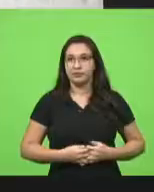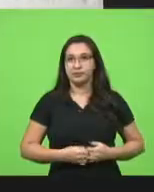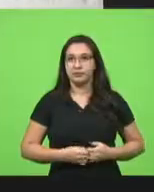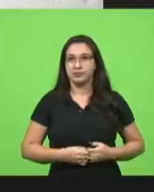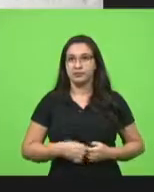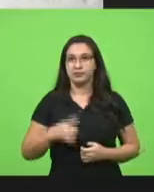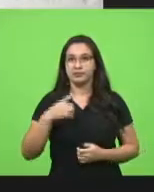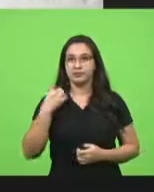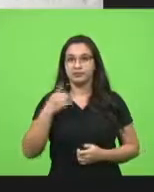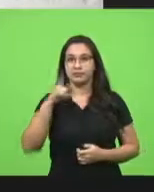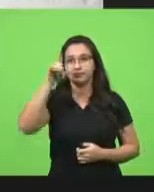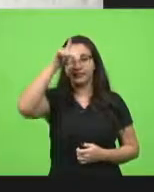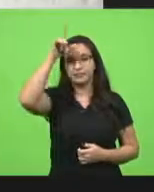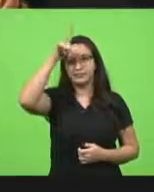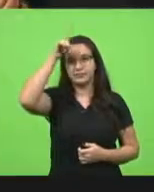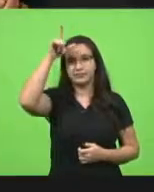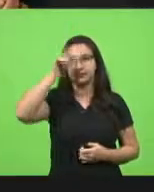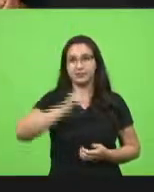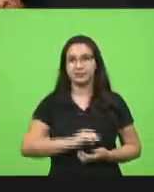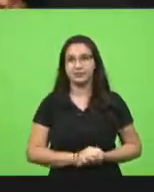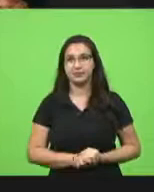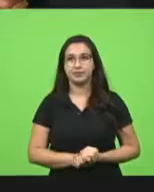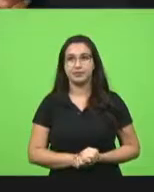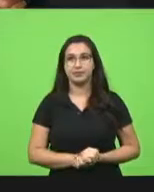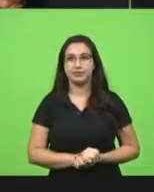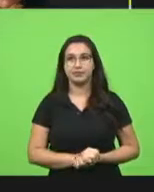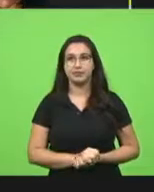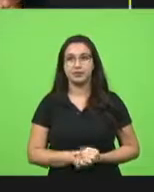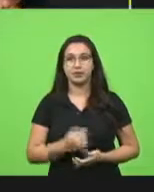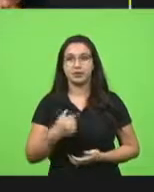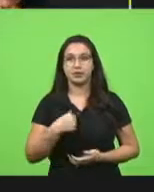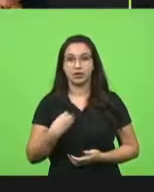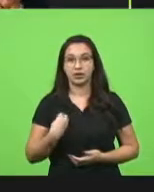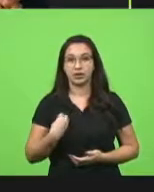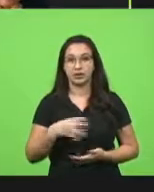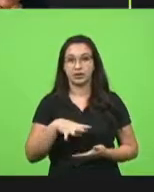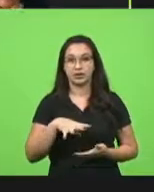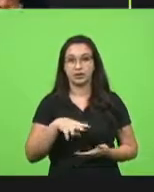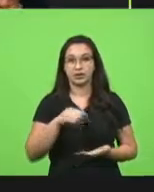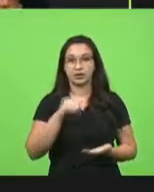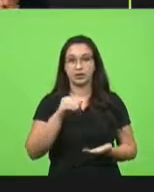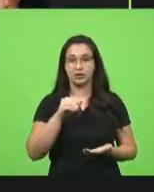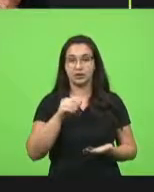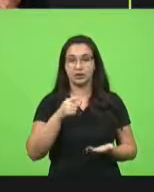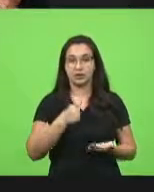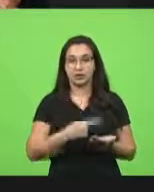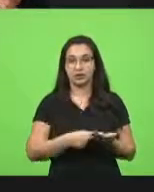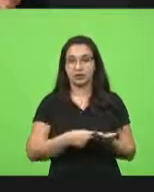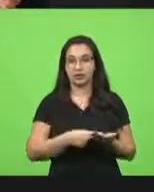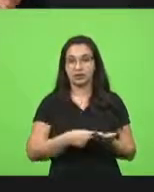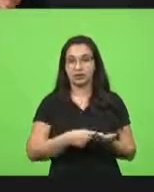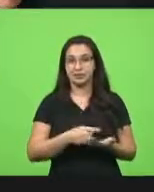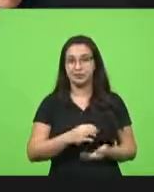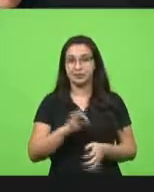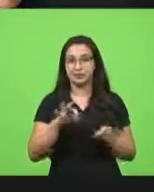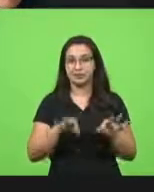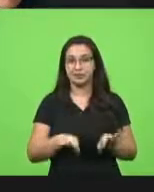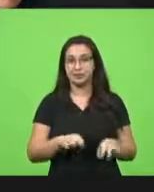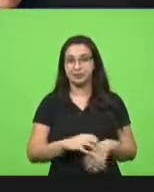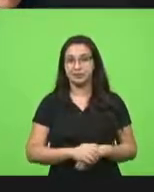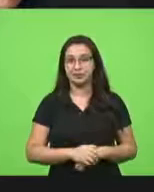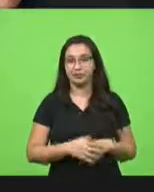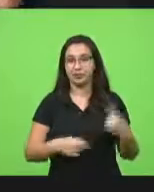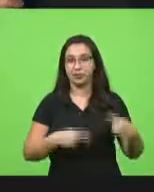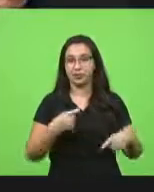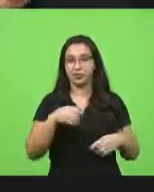Deputado Sargento Lima. Só para confirmar a presença, tá? Eu não consegui através do link. Perfeitamente, deputado. Discussão e votação